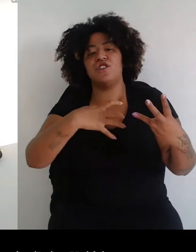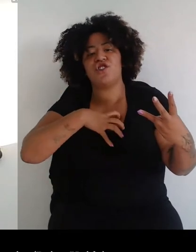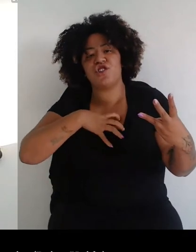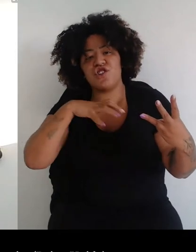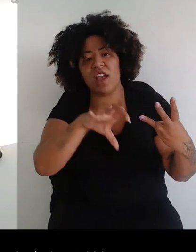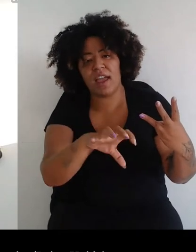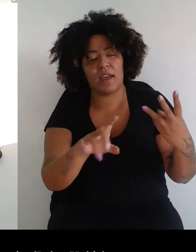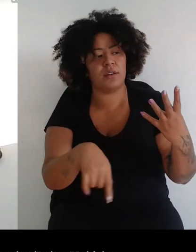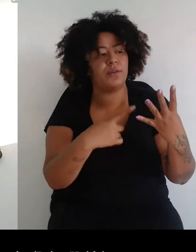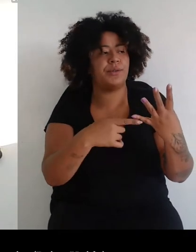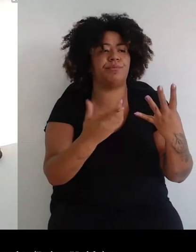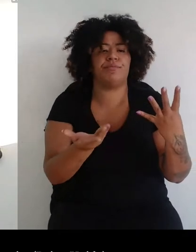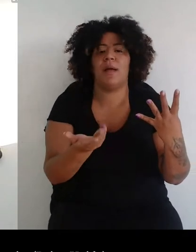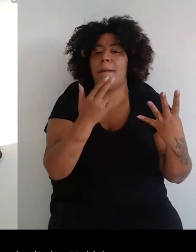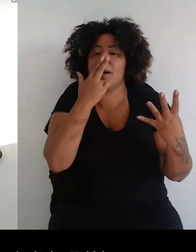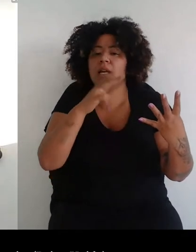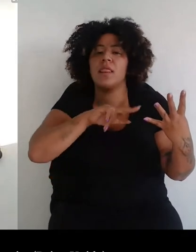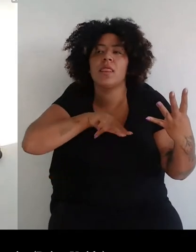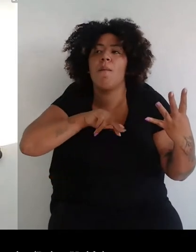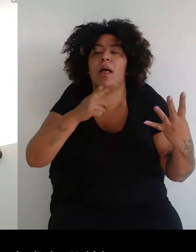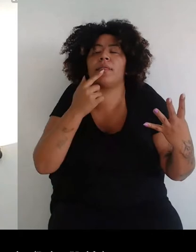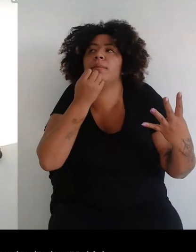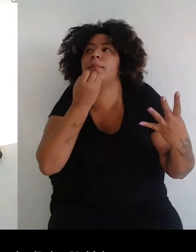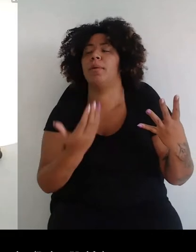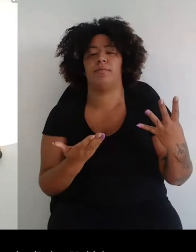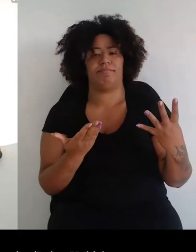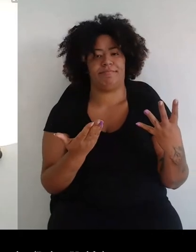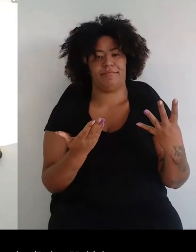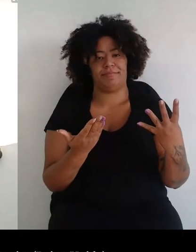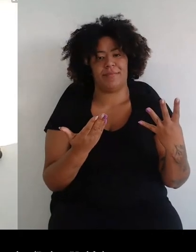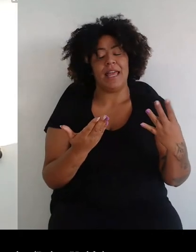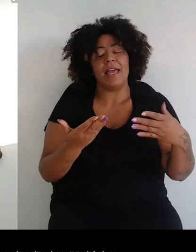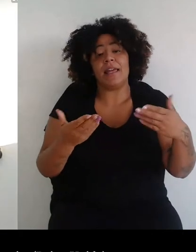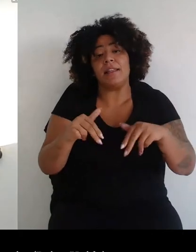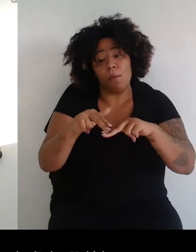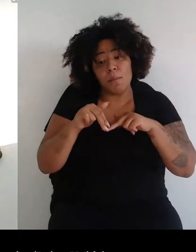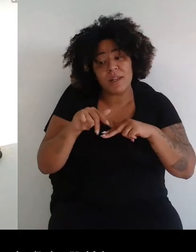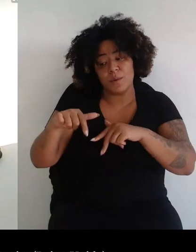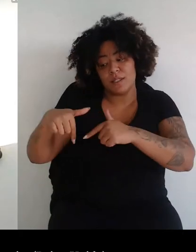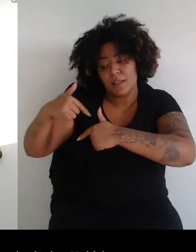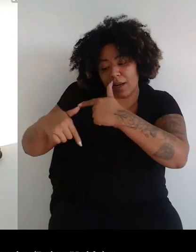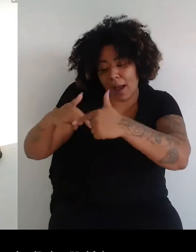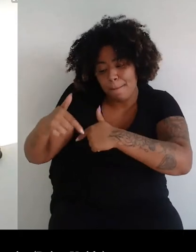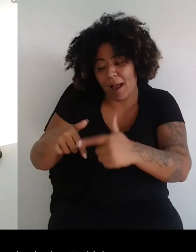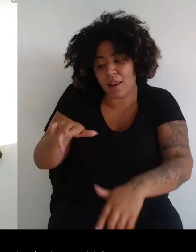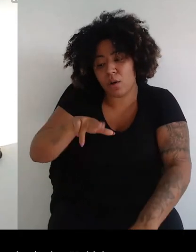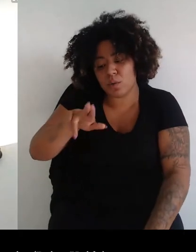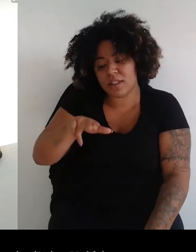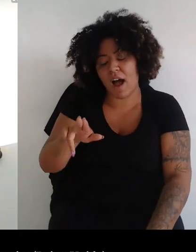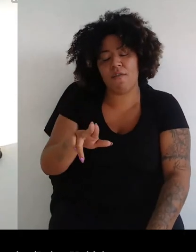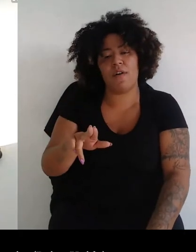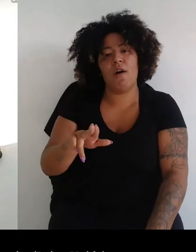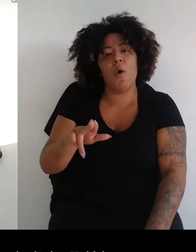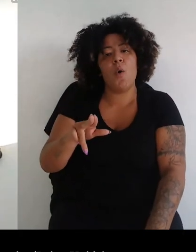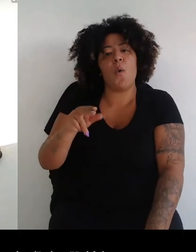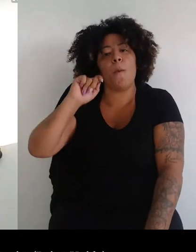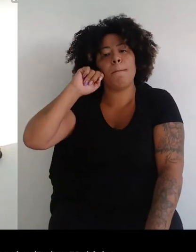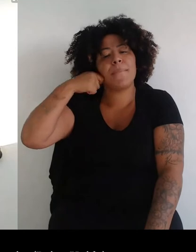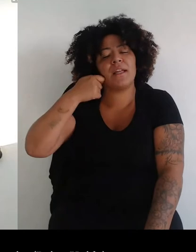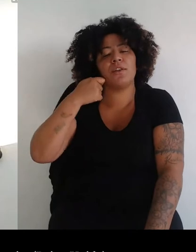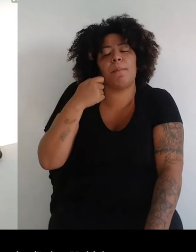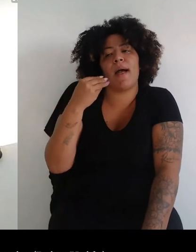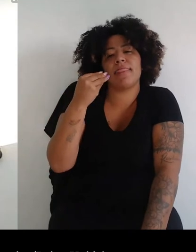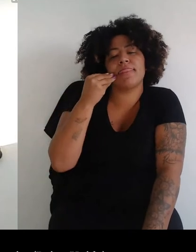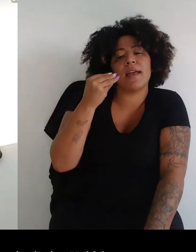ternos por exemplo nós poderemos dizer então que nesse trabalho ele usa muito preto para tentar aparecer um